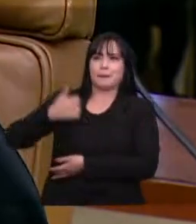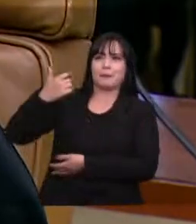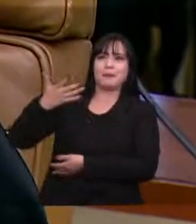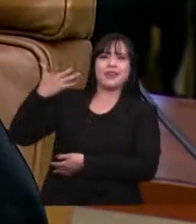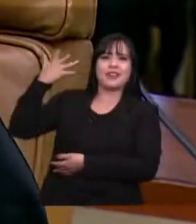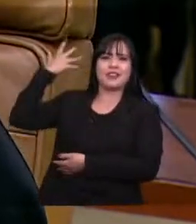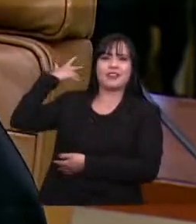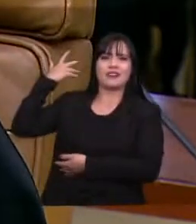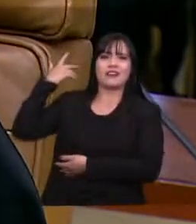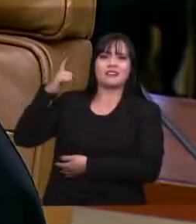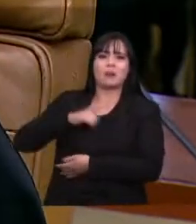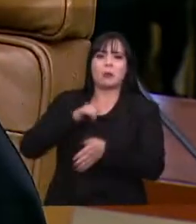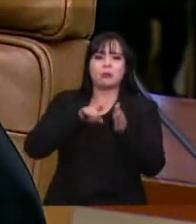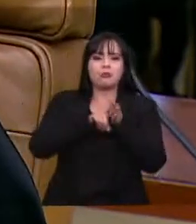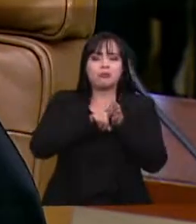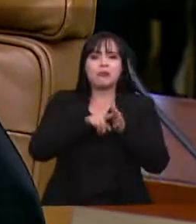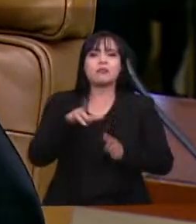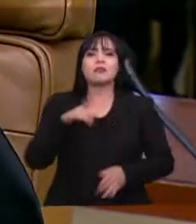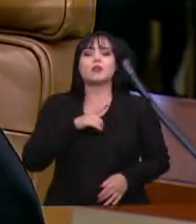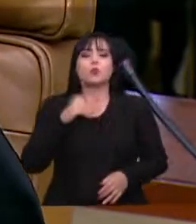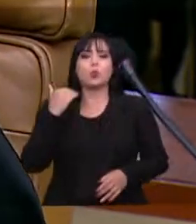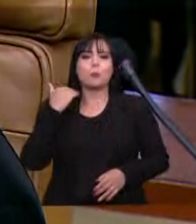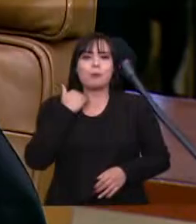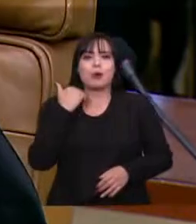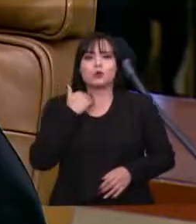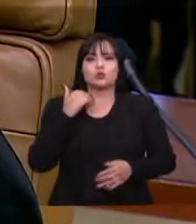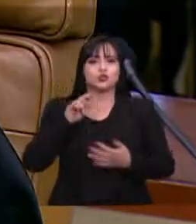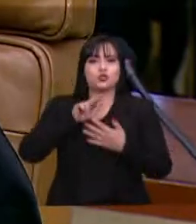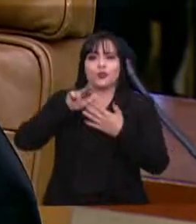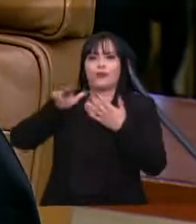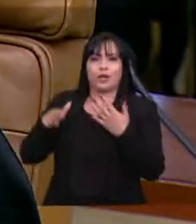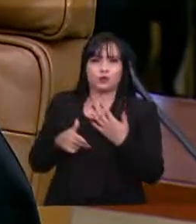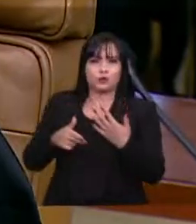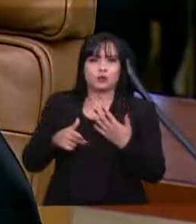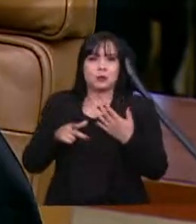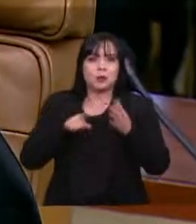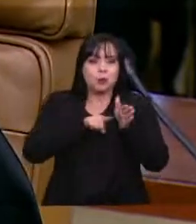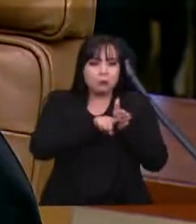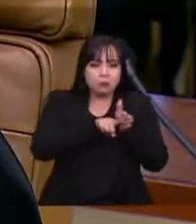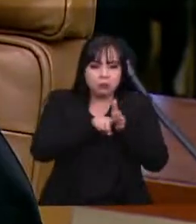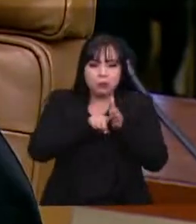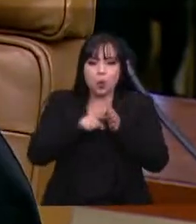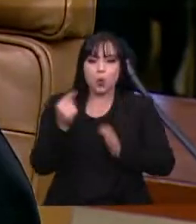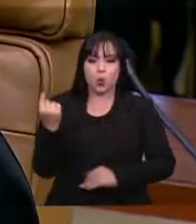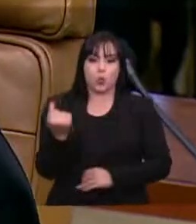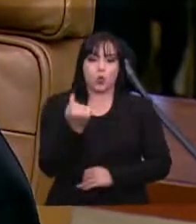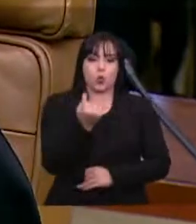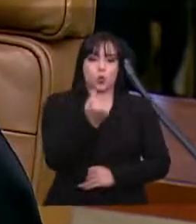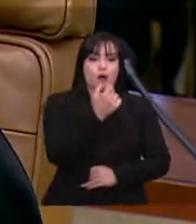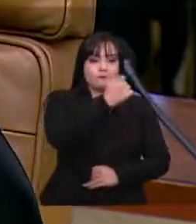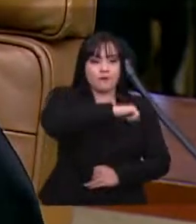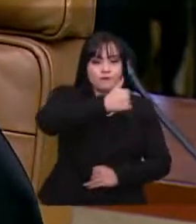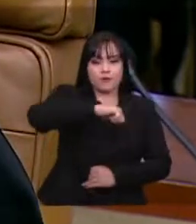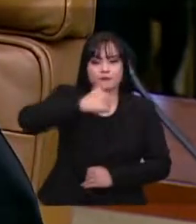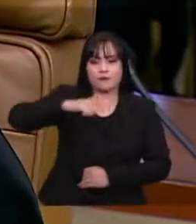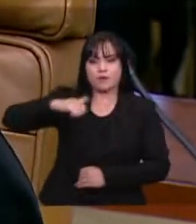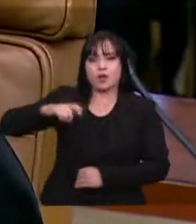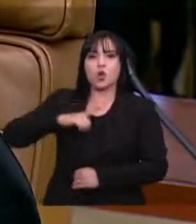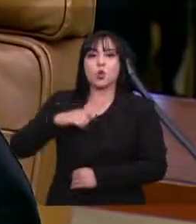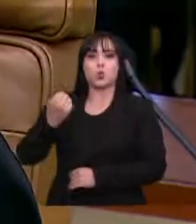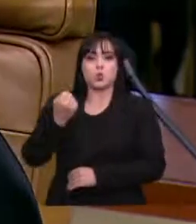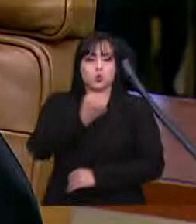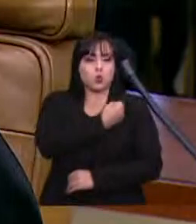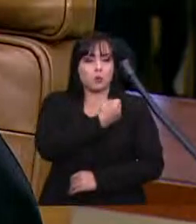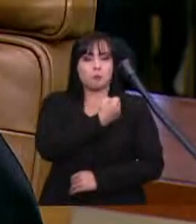envolvendo contas correntes de diversos bancos minodento 1 a 1 o número da conta